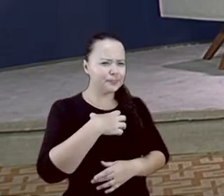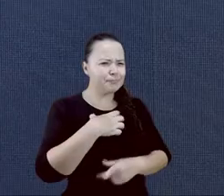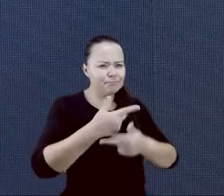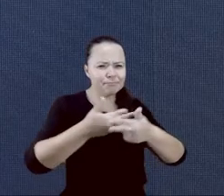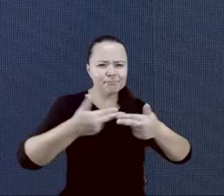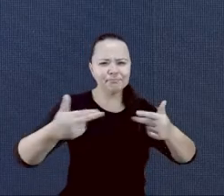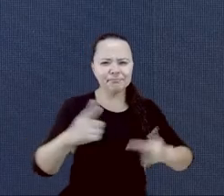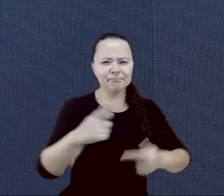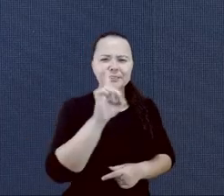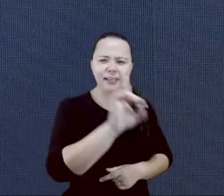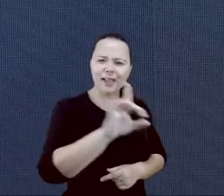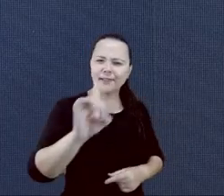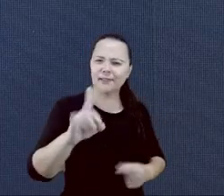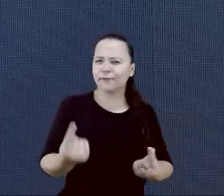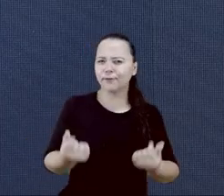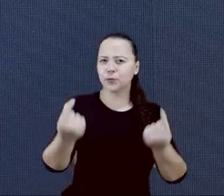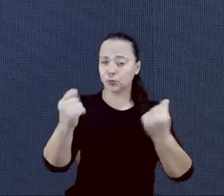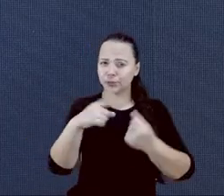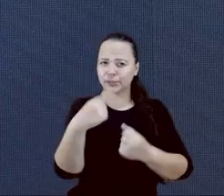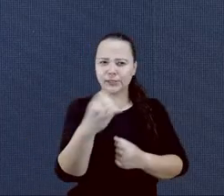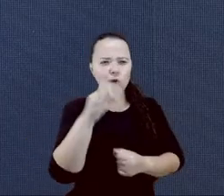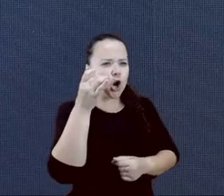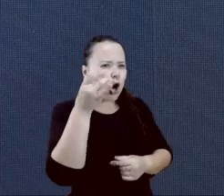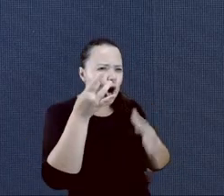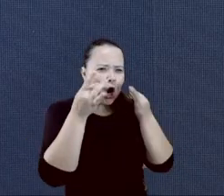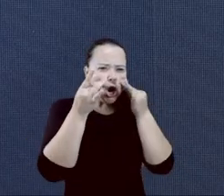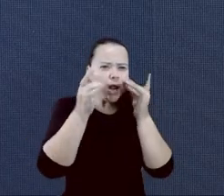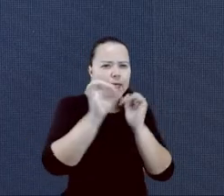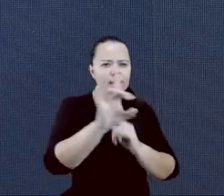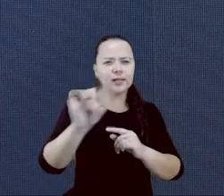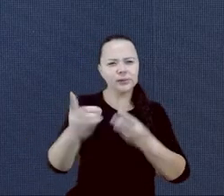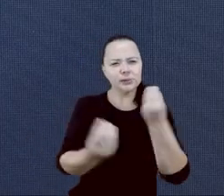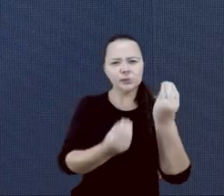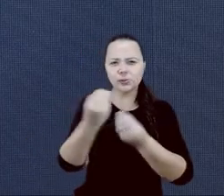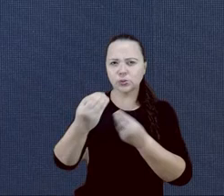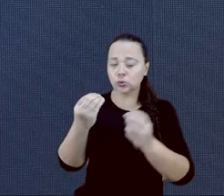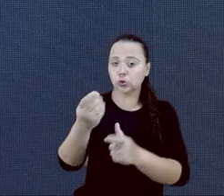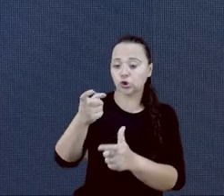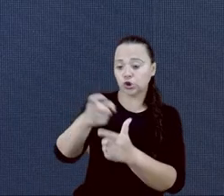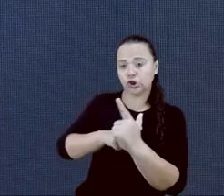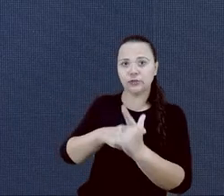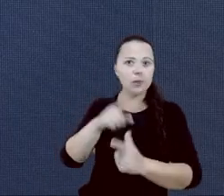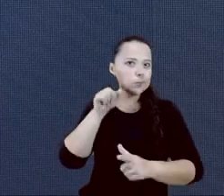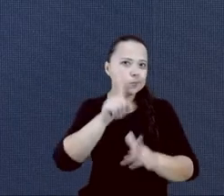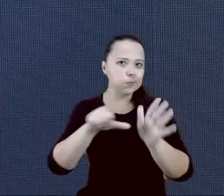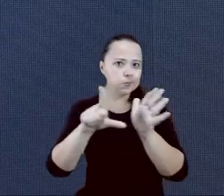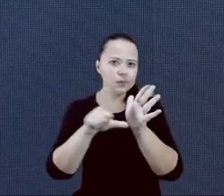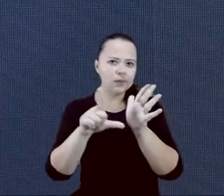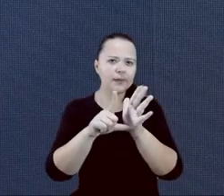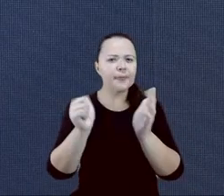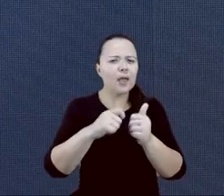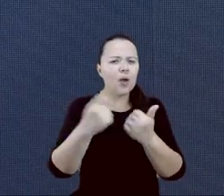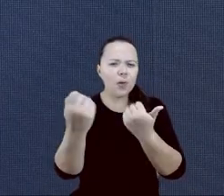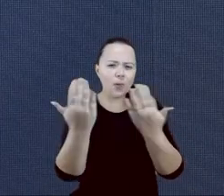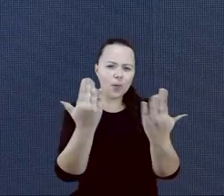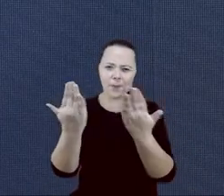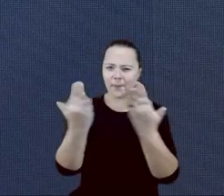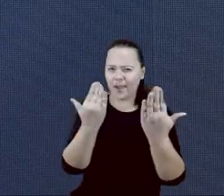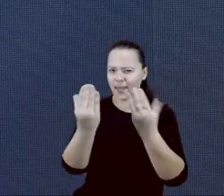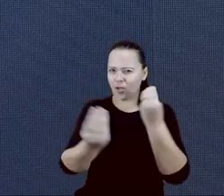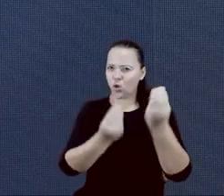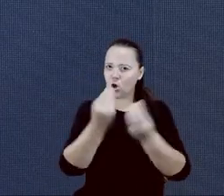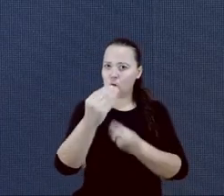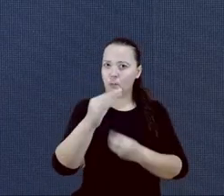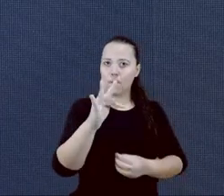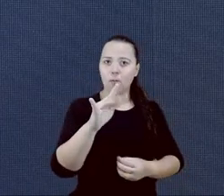fundo quer dizer por mais que se você olhar isoladamente o número de dívida da Americanas é a mercado comparado com o tamanho da lista de fundos Pode